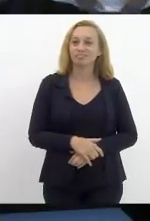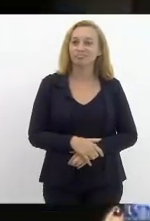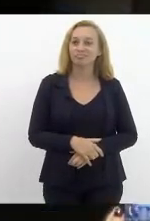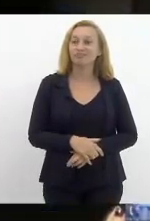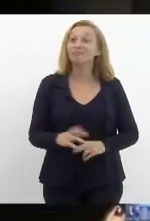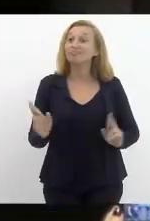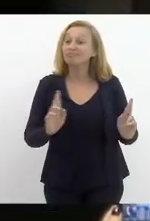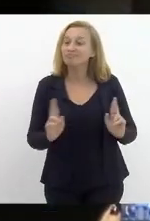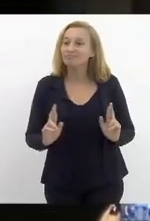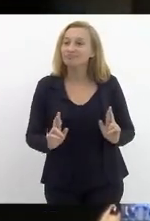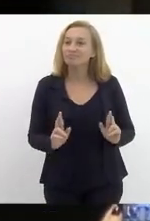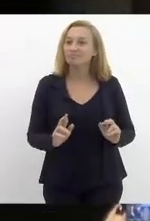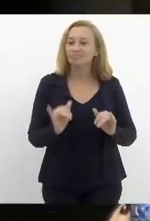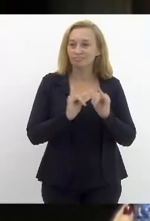Com relação aos dados, eu não vou me